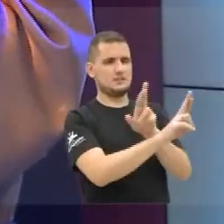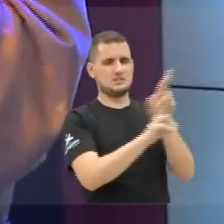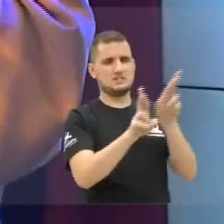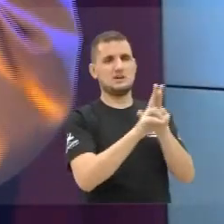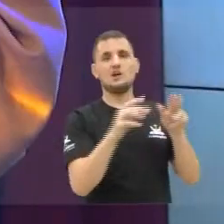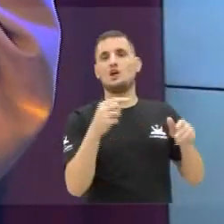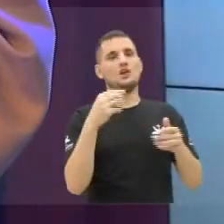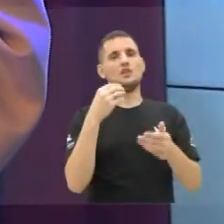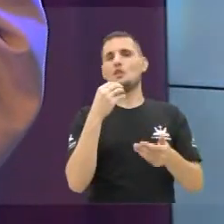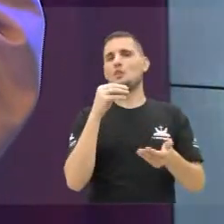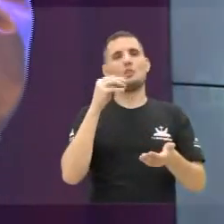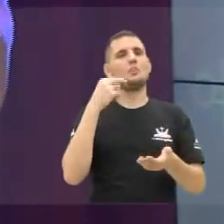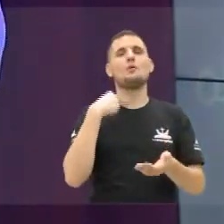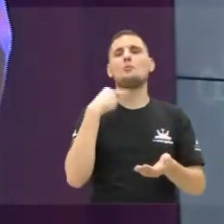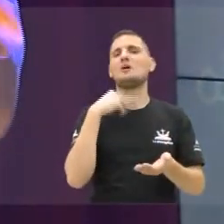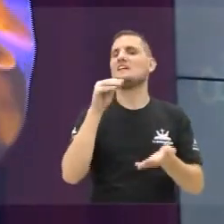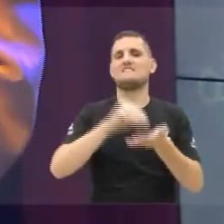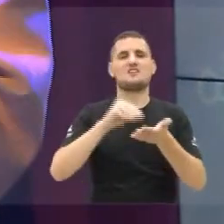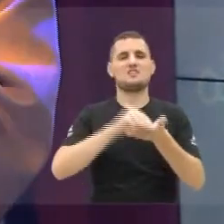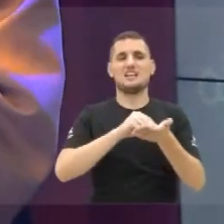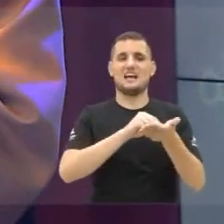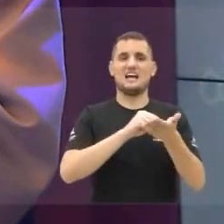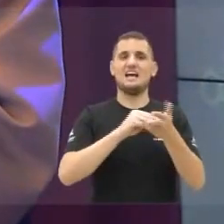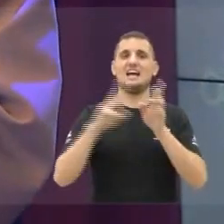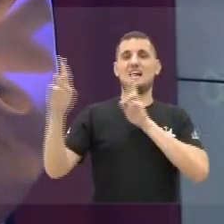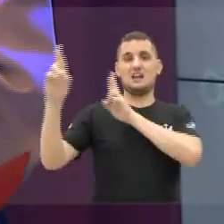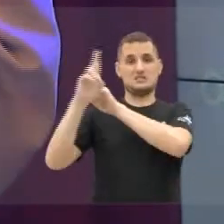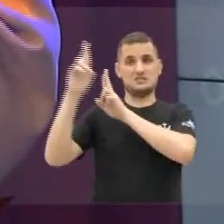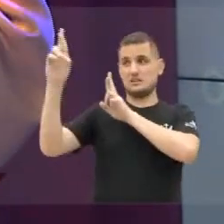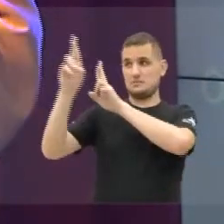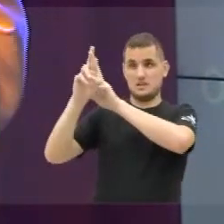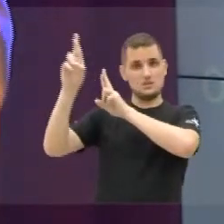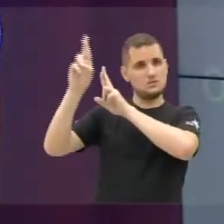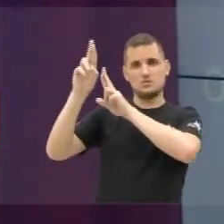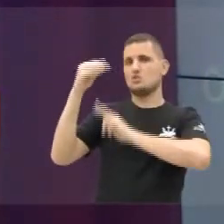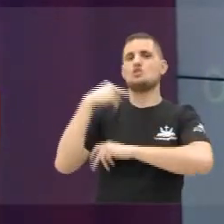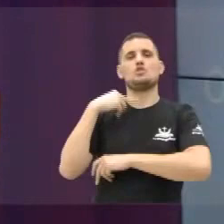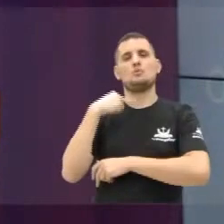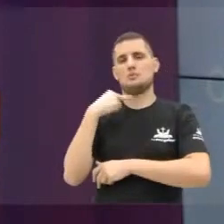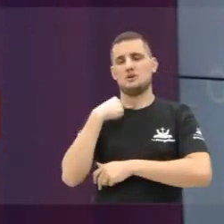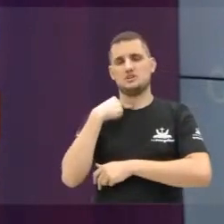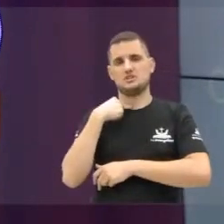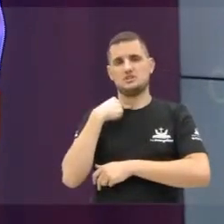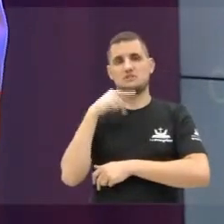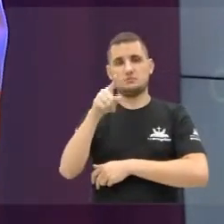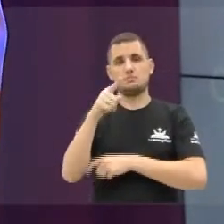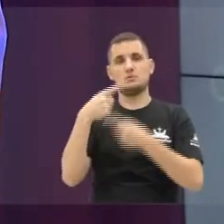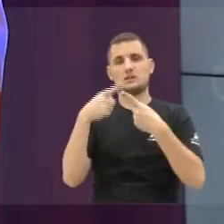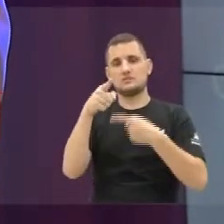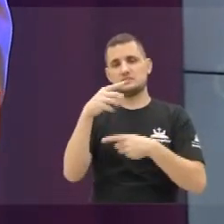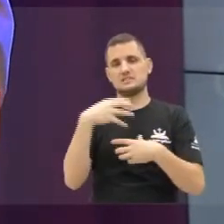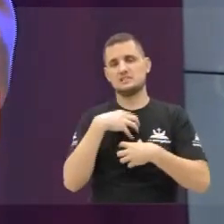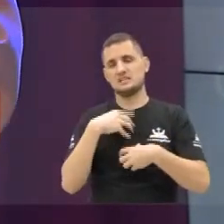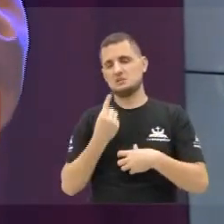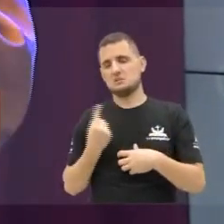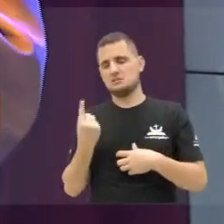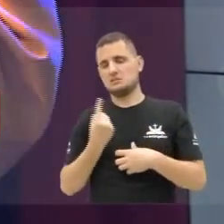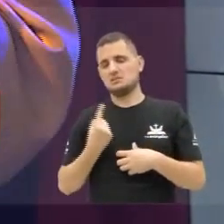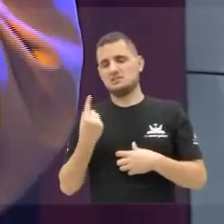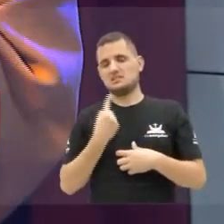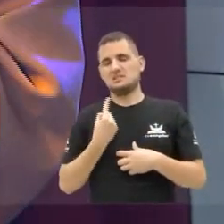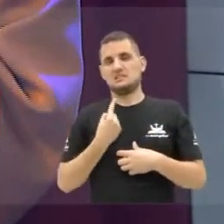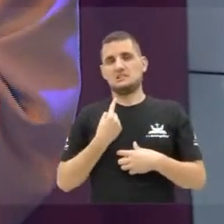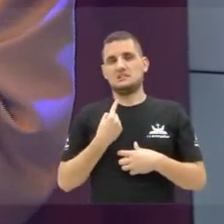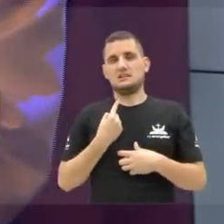faltar. Se faltar o relacionamento com Deus, você vai sentir a solidão, a frustração. E não adianta